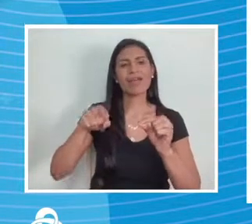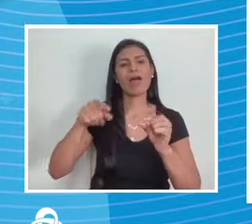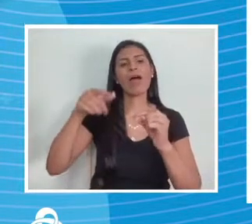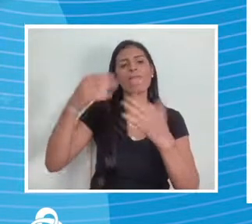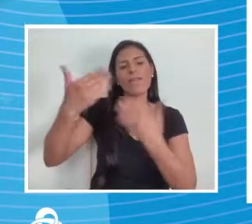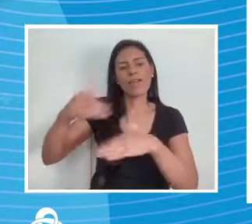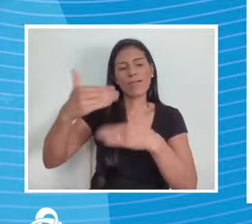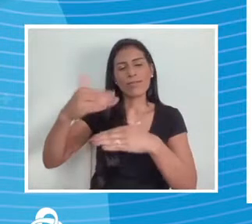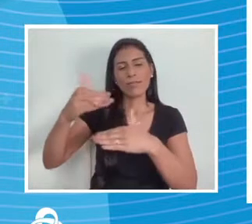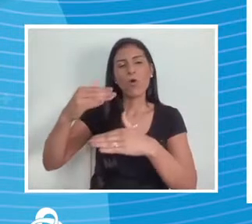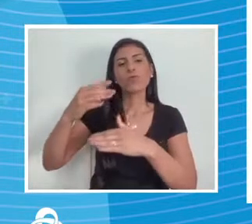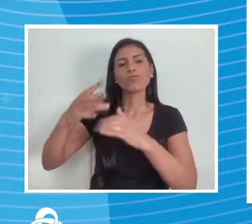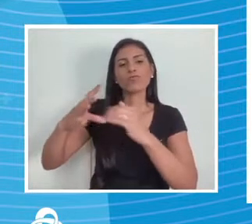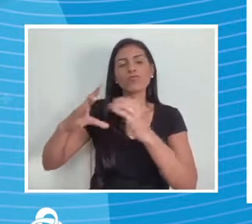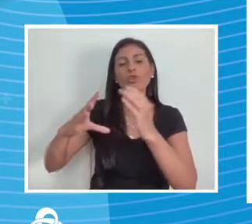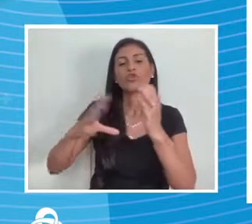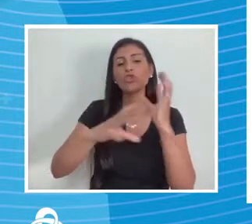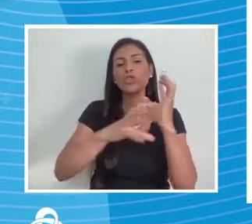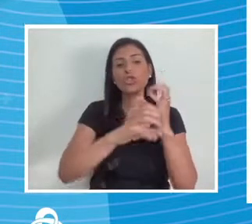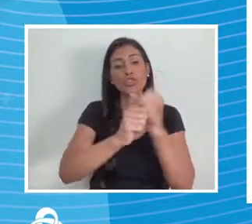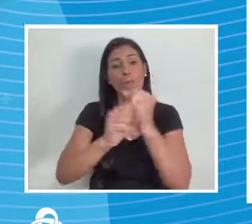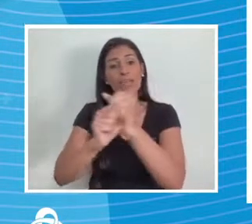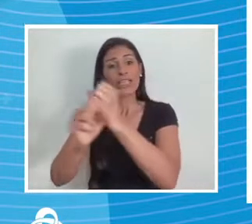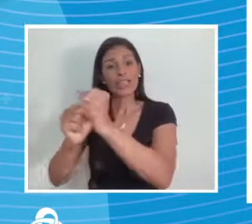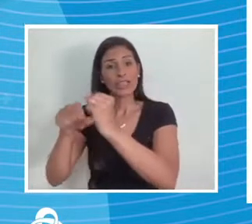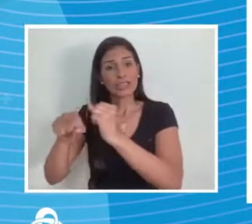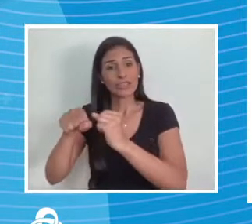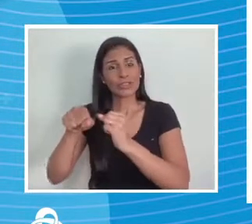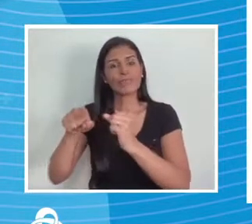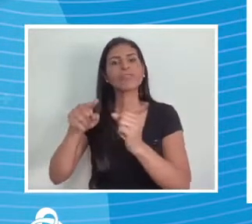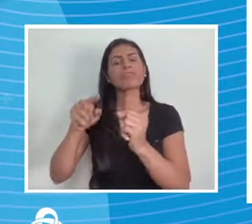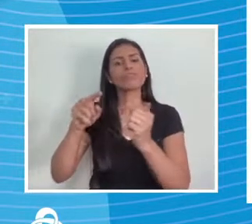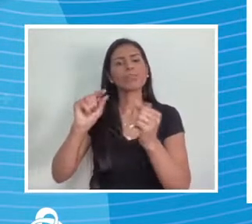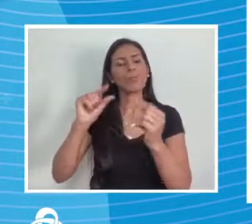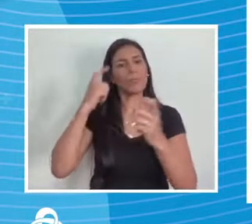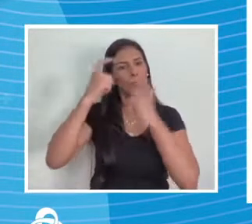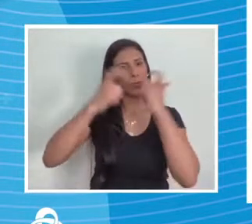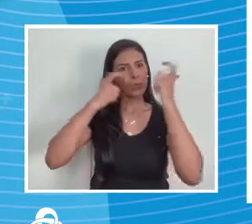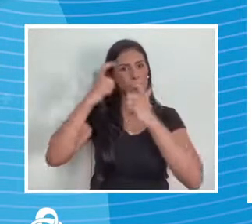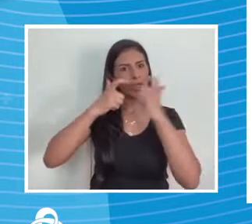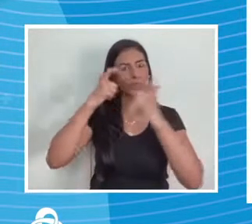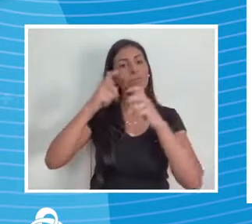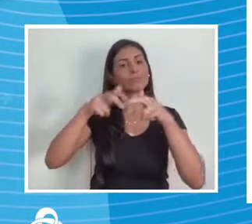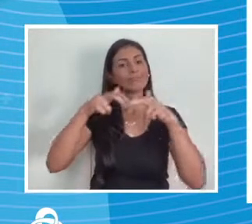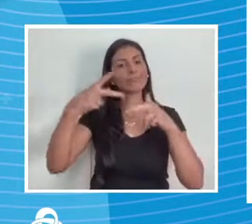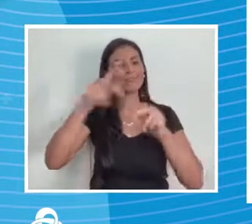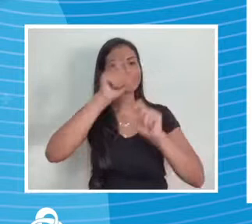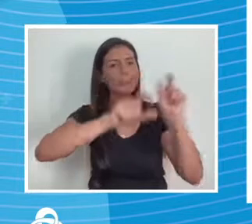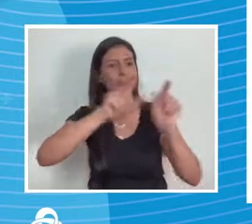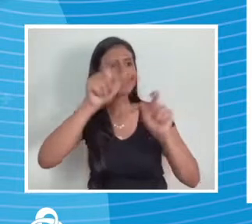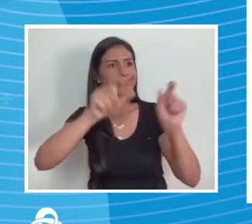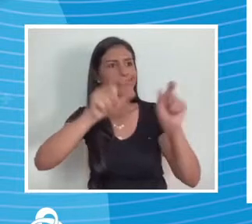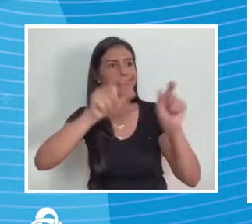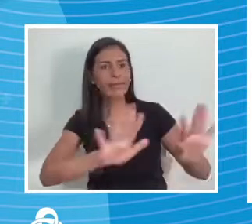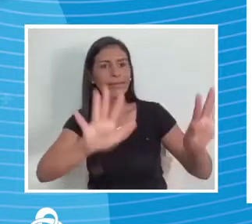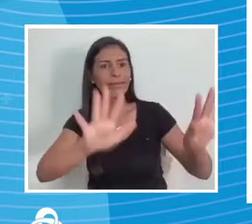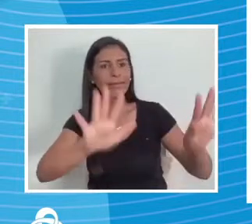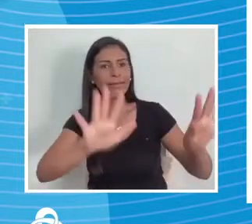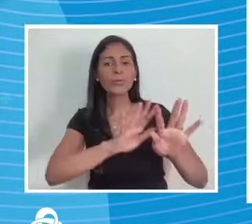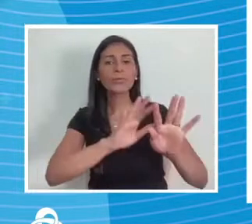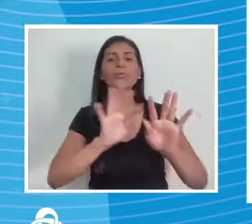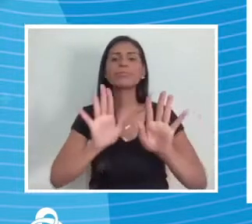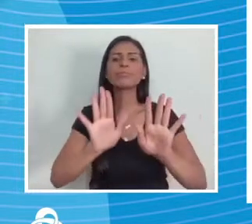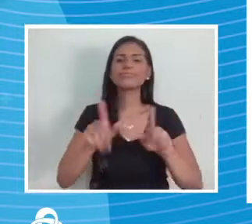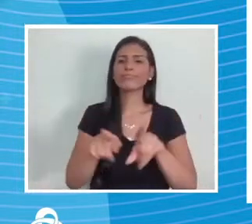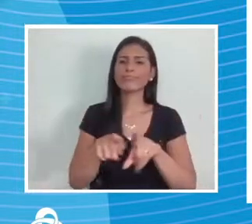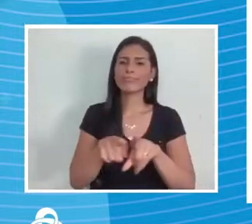elas trazem um quadro preocupante sobre a situação dos alunos, também são instrumentos que a gente considera, nesse momento, né,